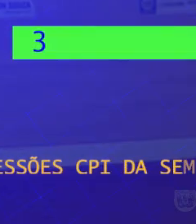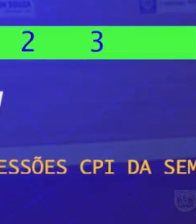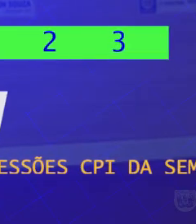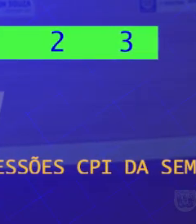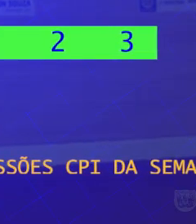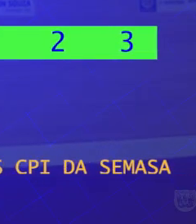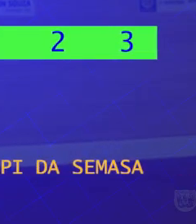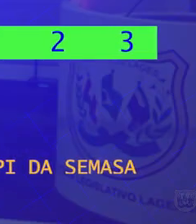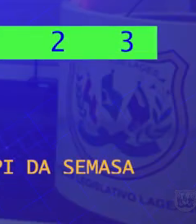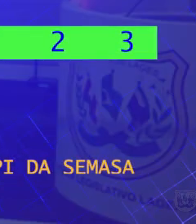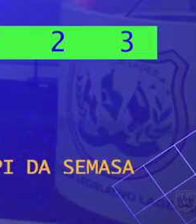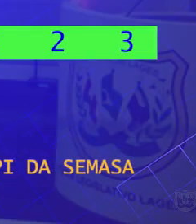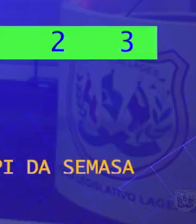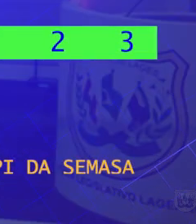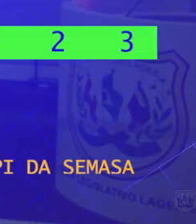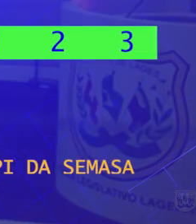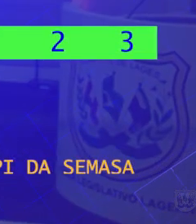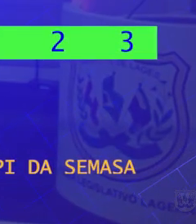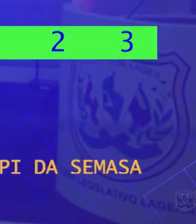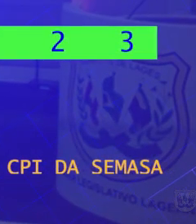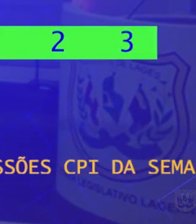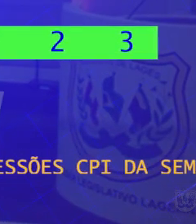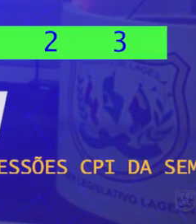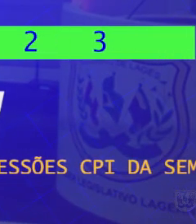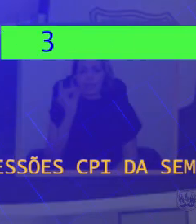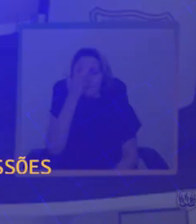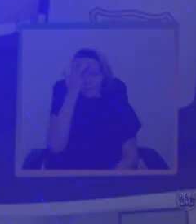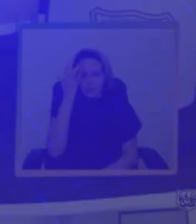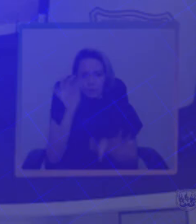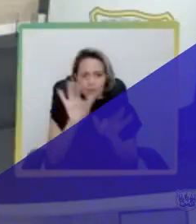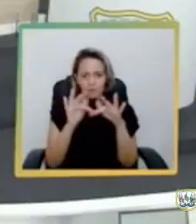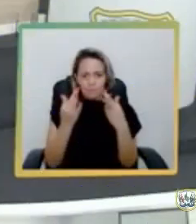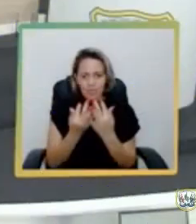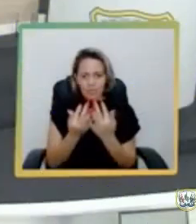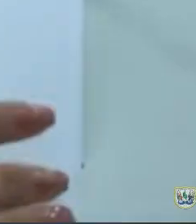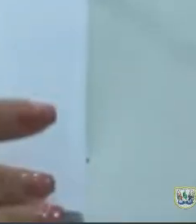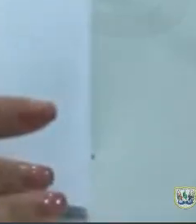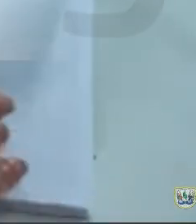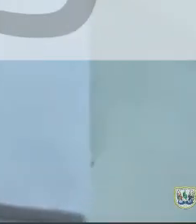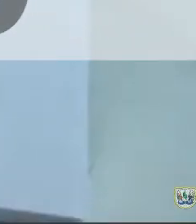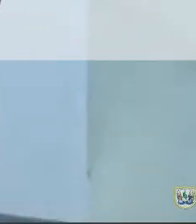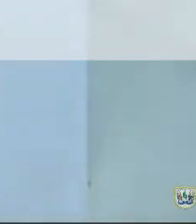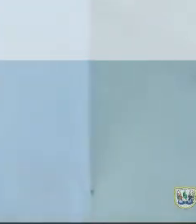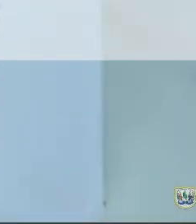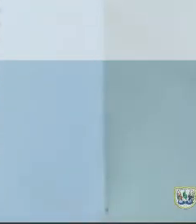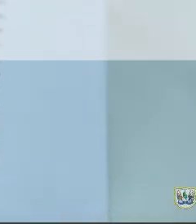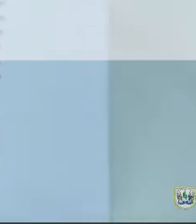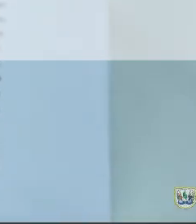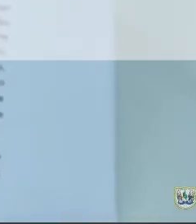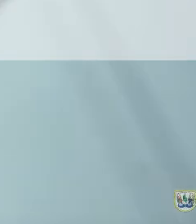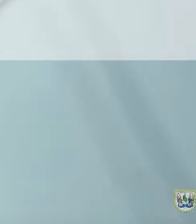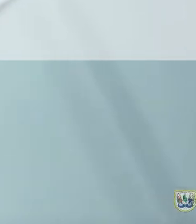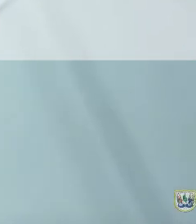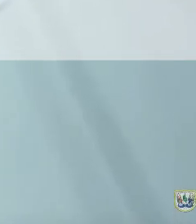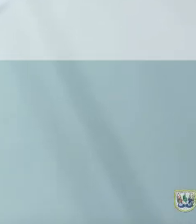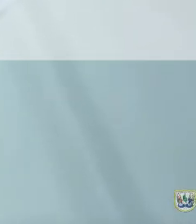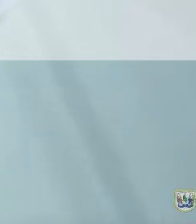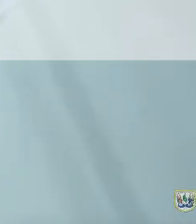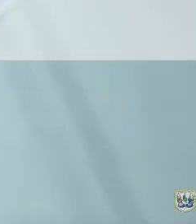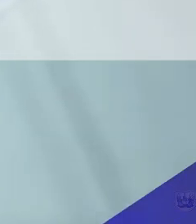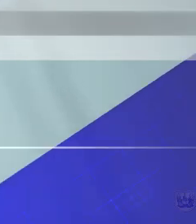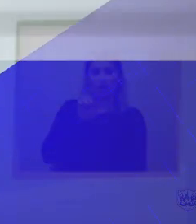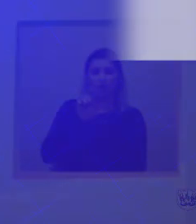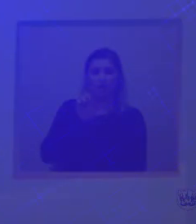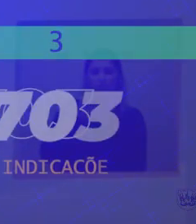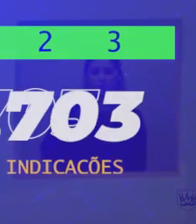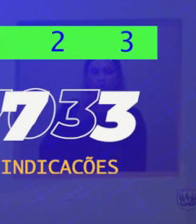e 31 sessões e oitivas da CPI da CEMASA. Nesse semestre, foram produzidos 3.719